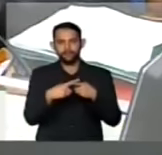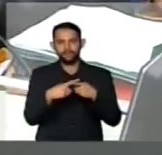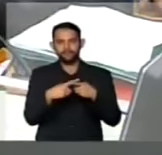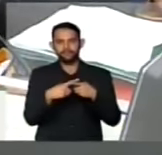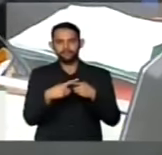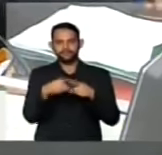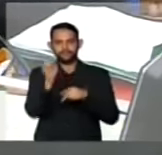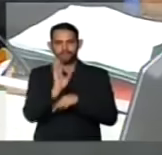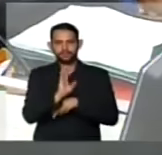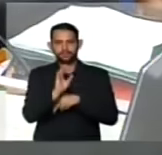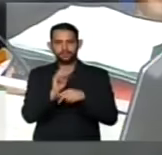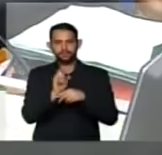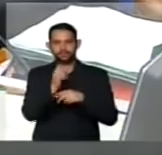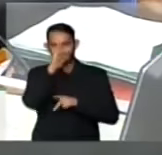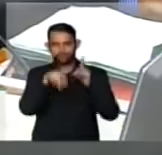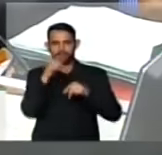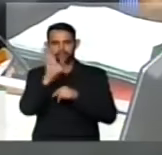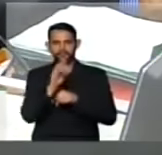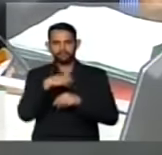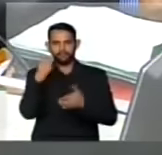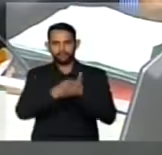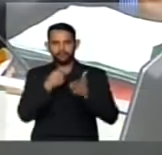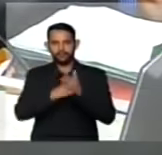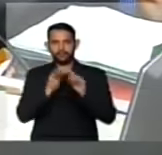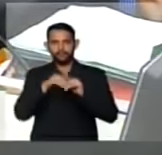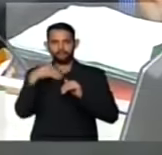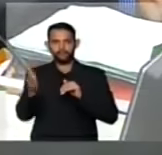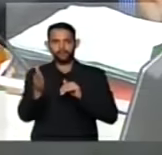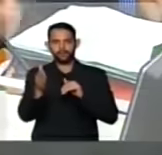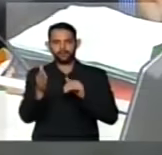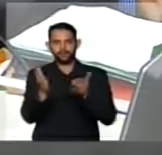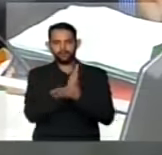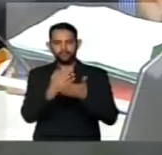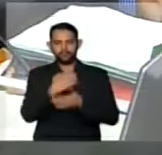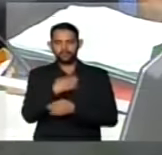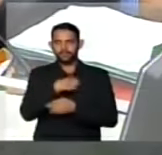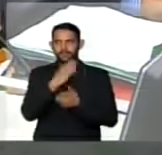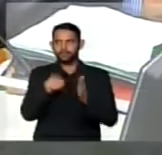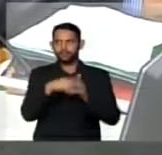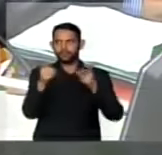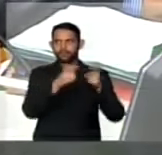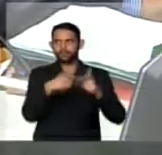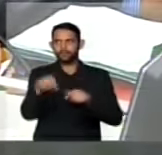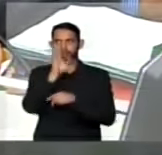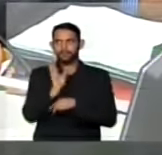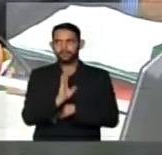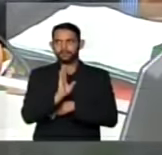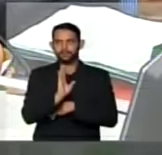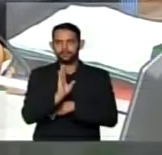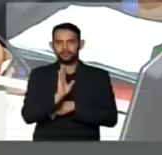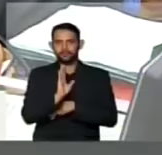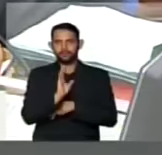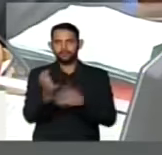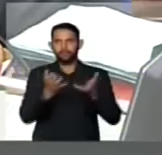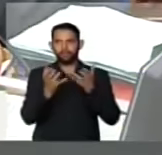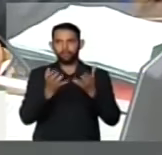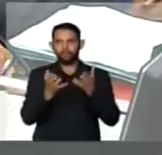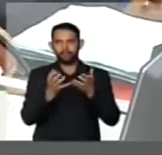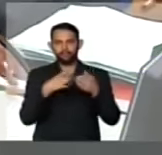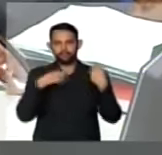de brasileiros que protestam lá fora, mobilizados em todos os cantos do país, querem